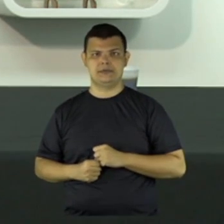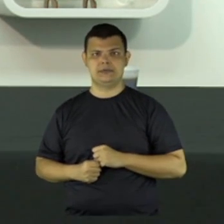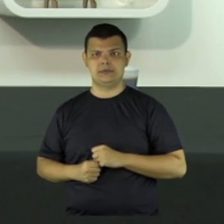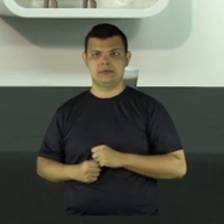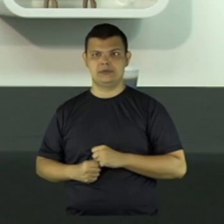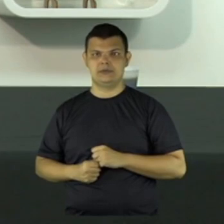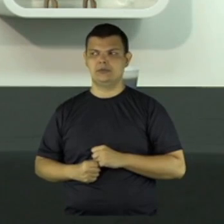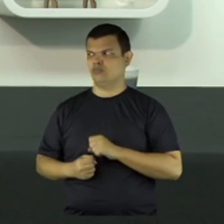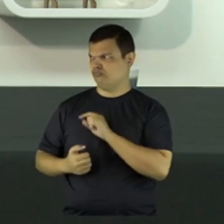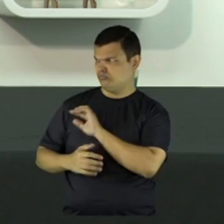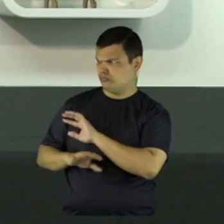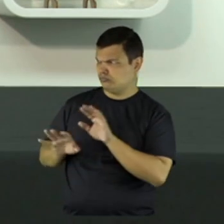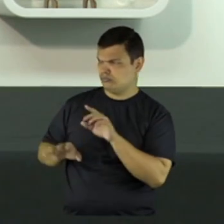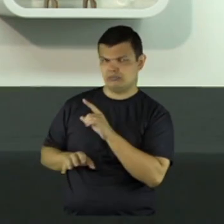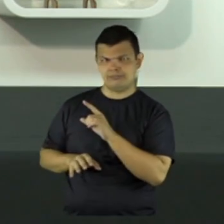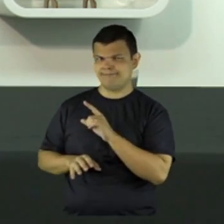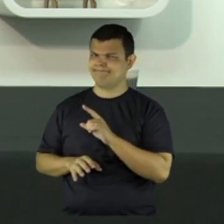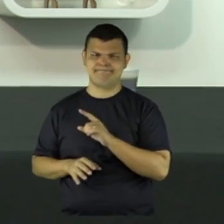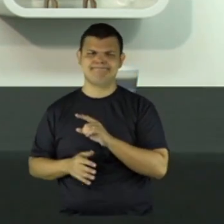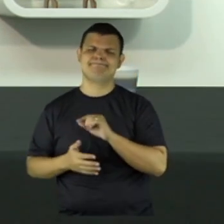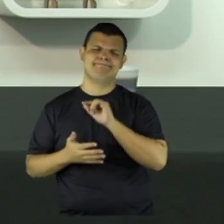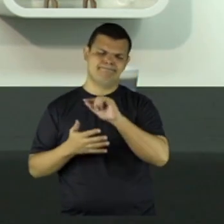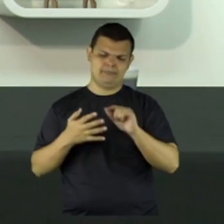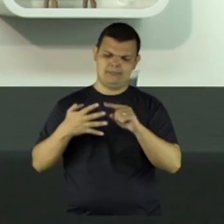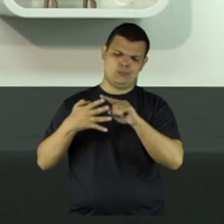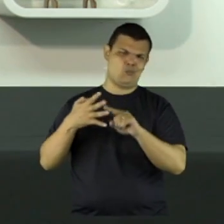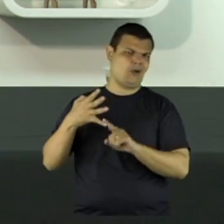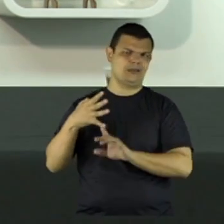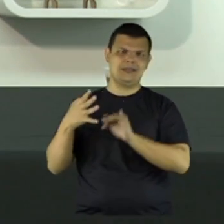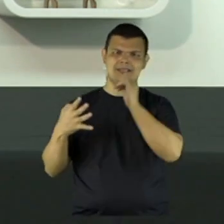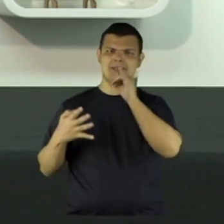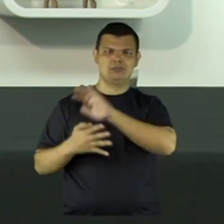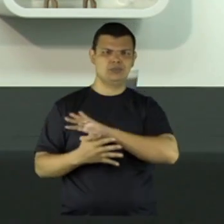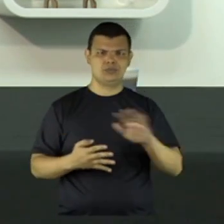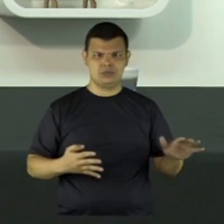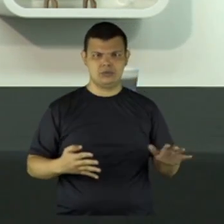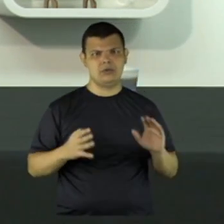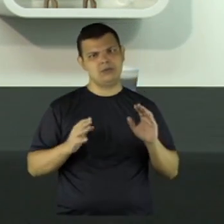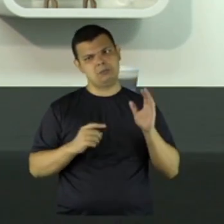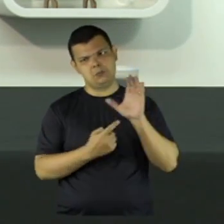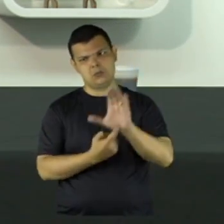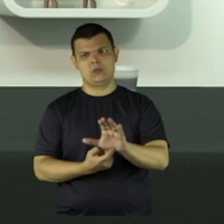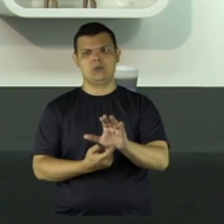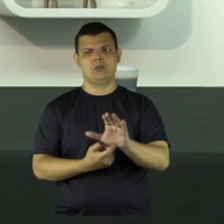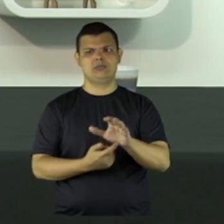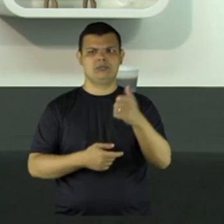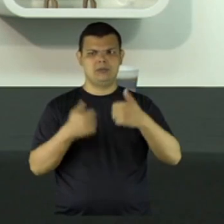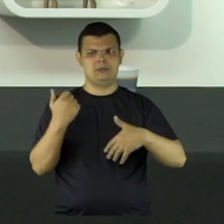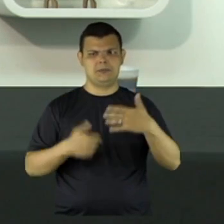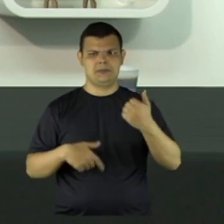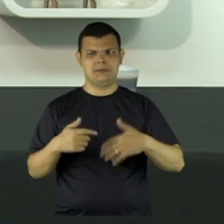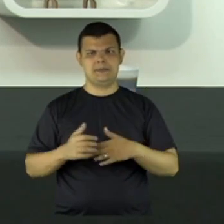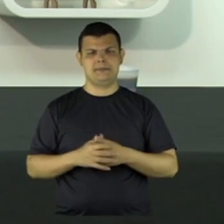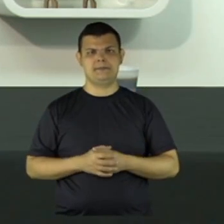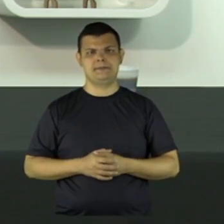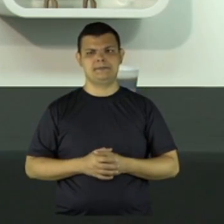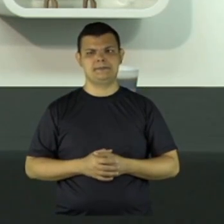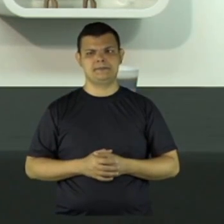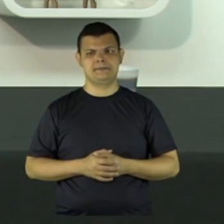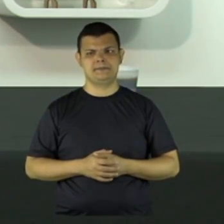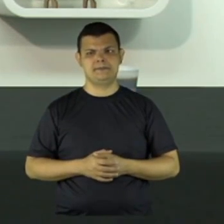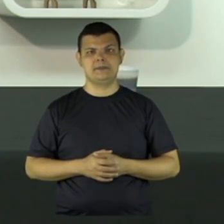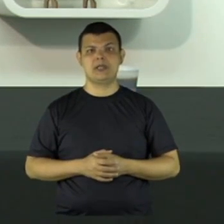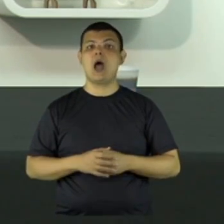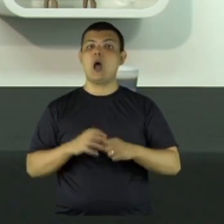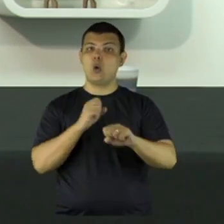Logicamente que não são apenas essas. Isso aí são apenas 4 exemplos que a gente pode trazer aí de lutas de golpes. Então,